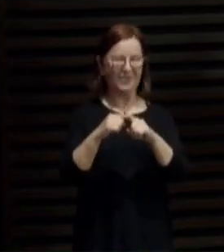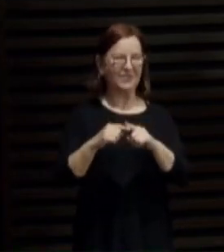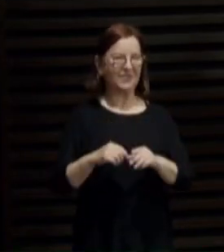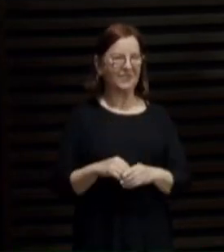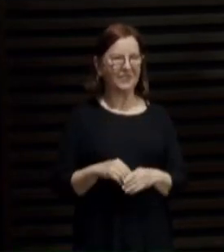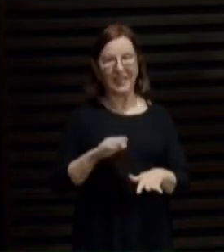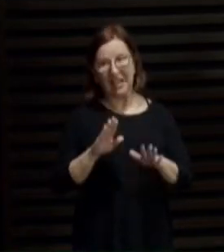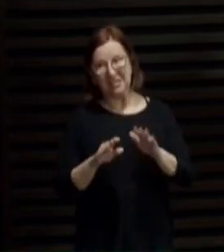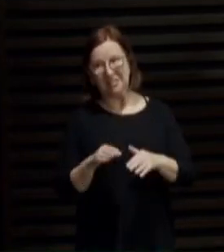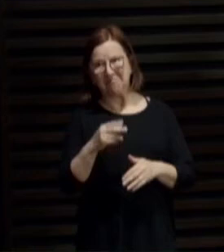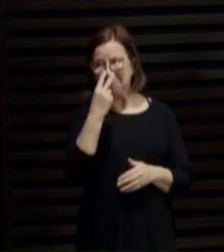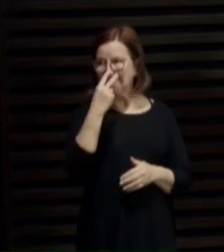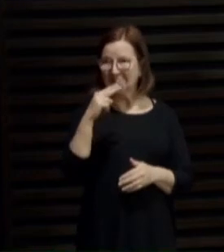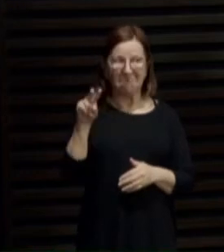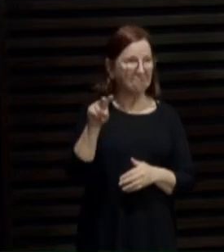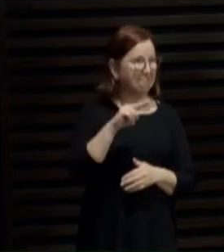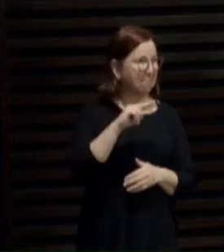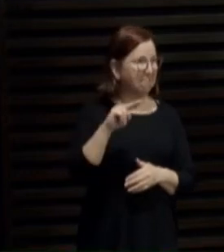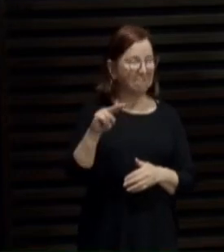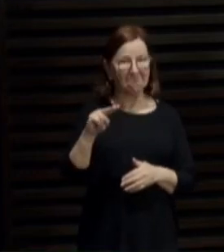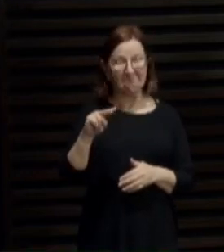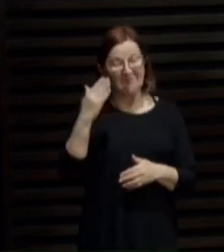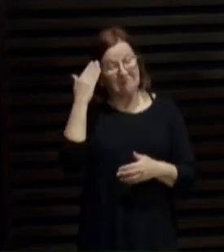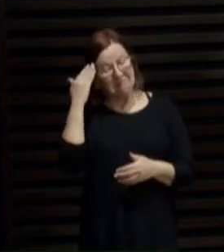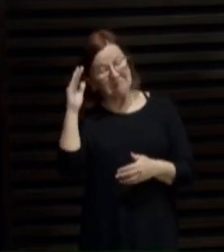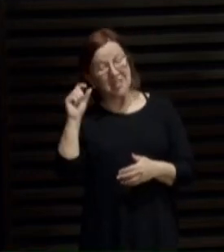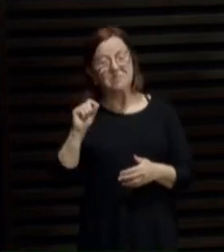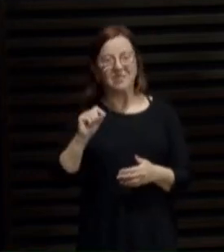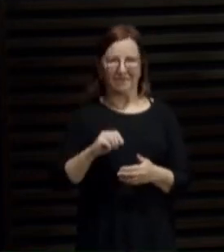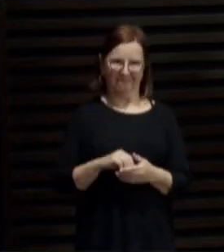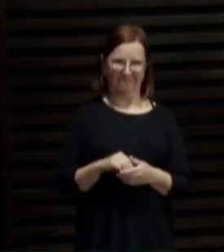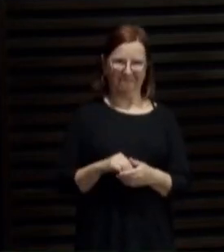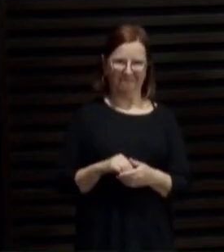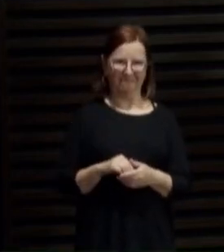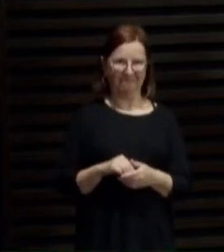Às vezes a gente olha e não passa a vida toda e não descobre.